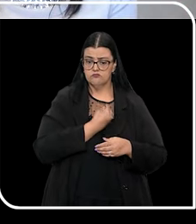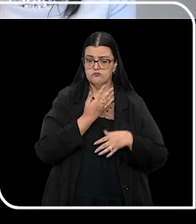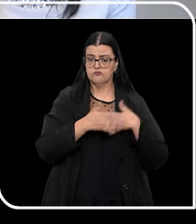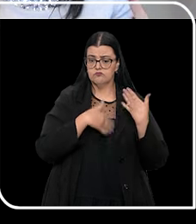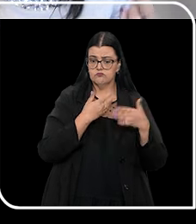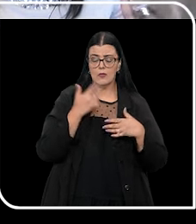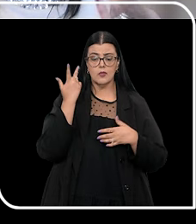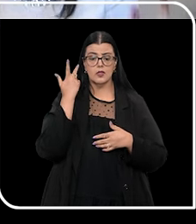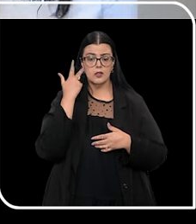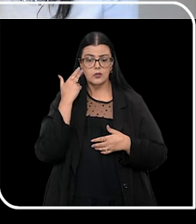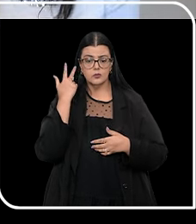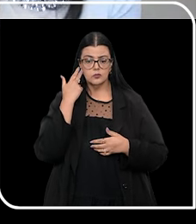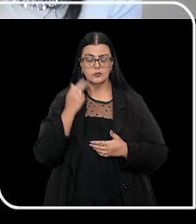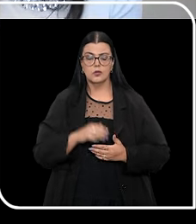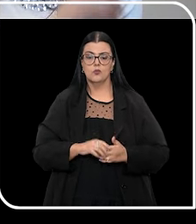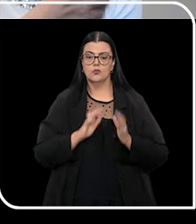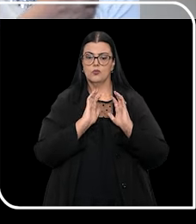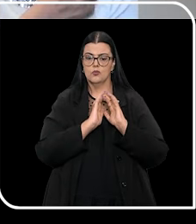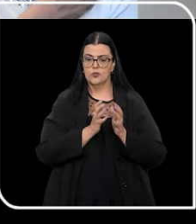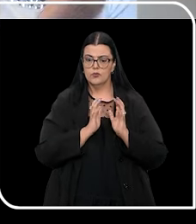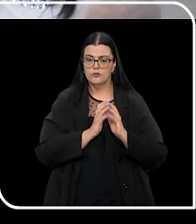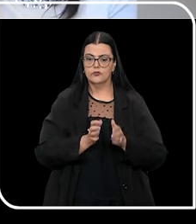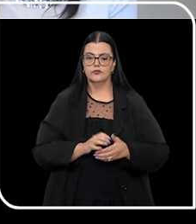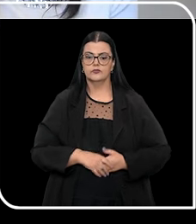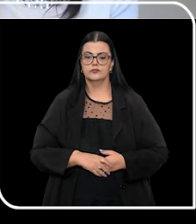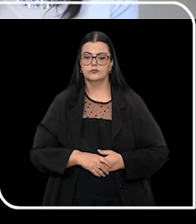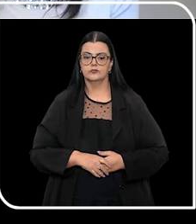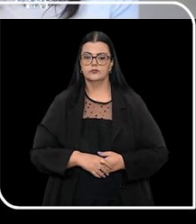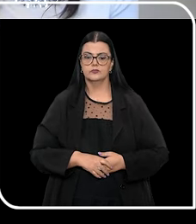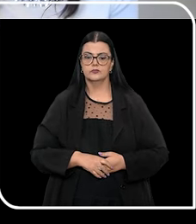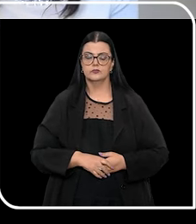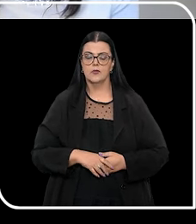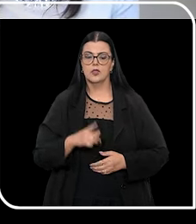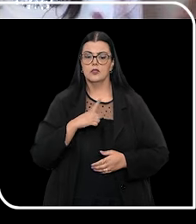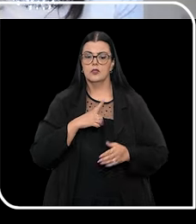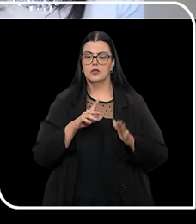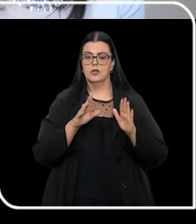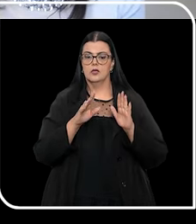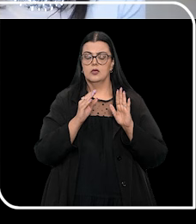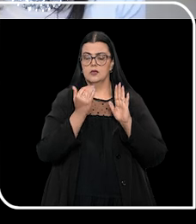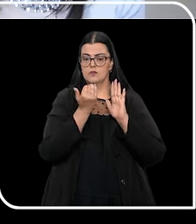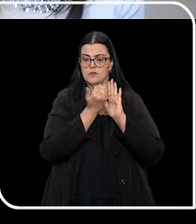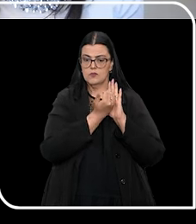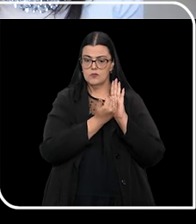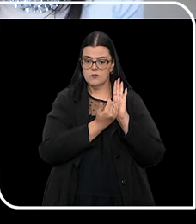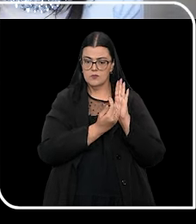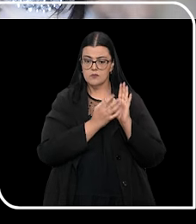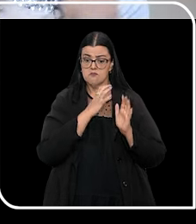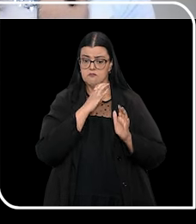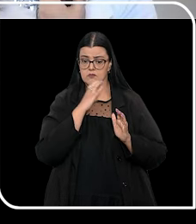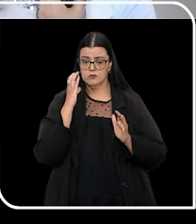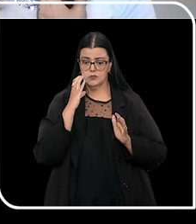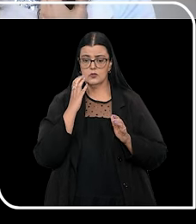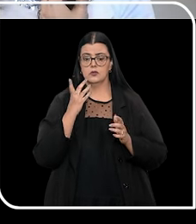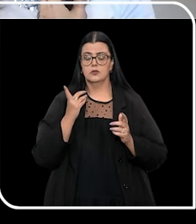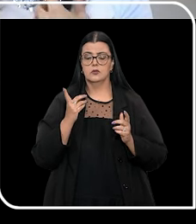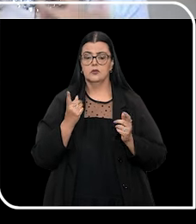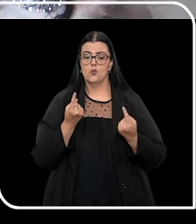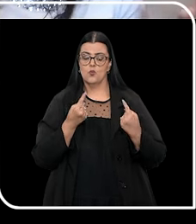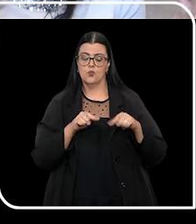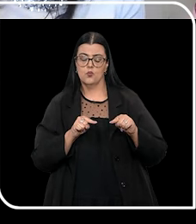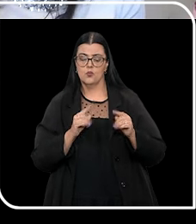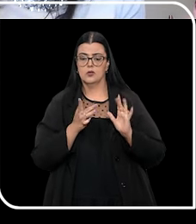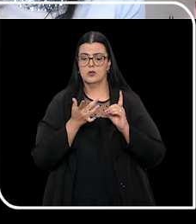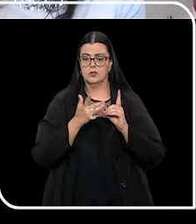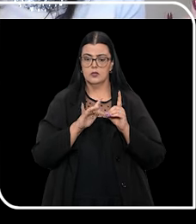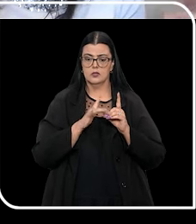dia deles se torna mais natural né o convívio E aí aqui eu deixei também uma sugestão de livro para nós adultos é um